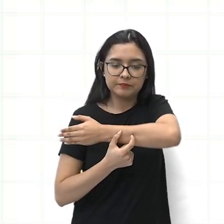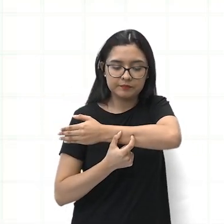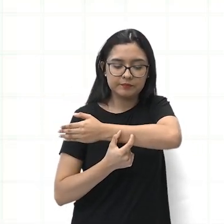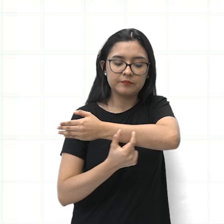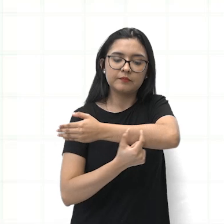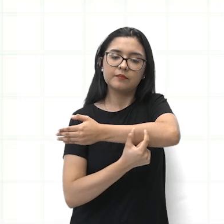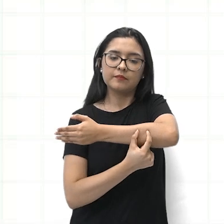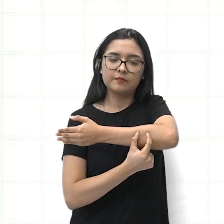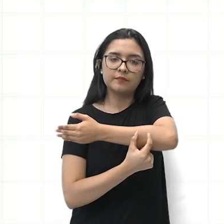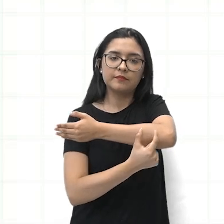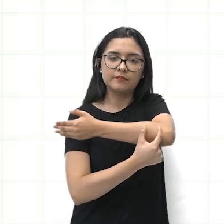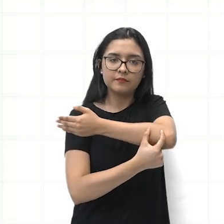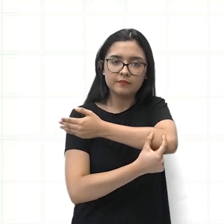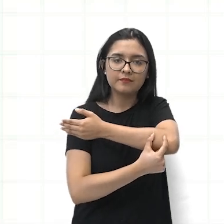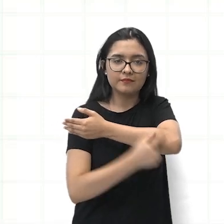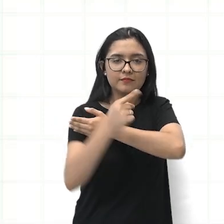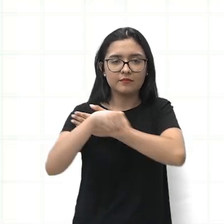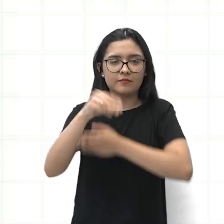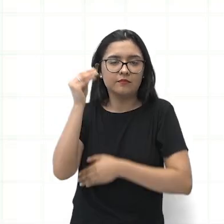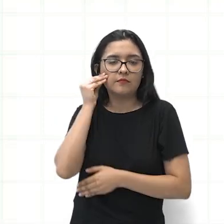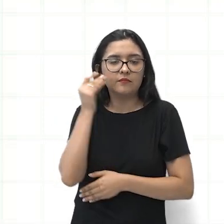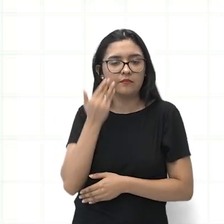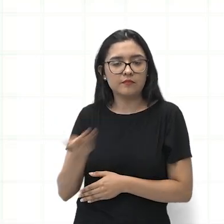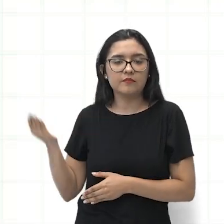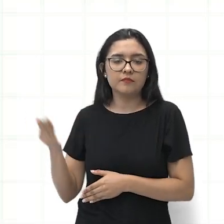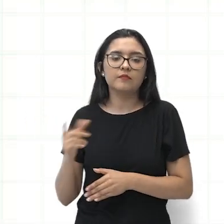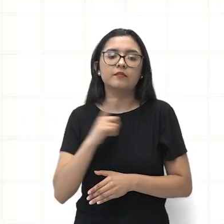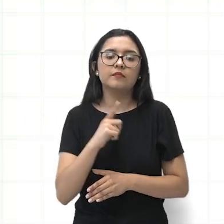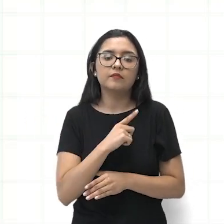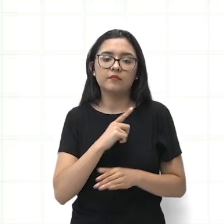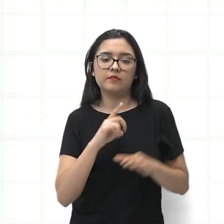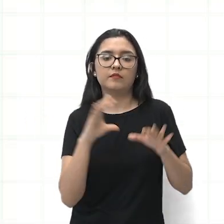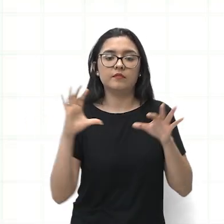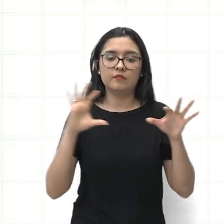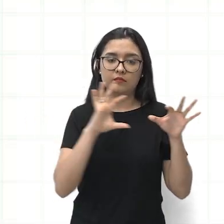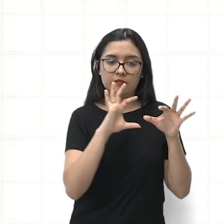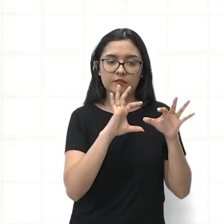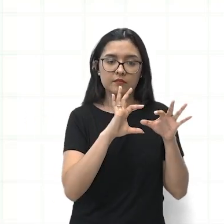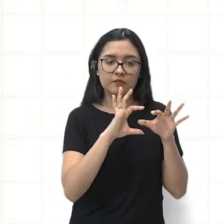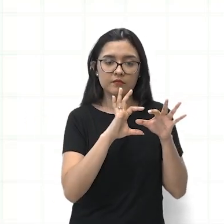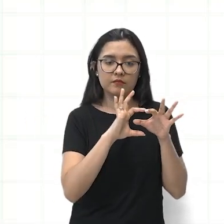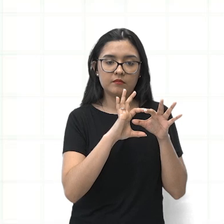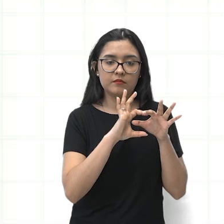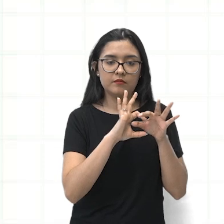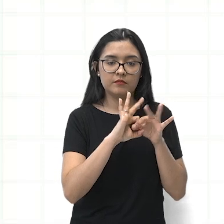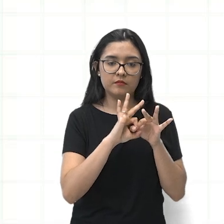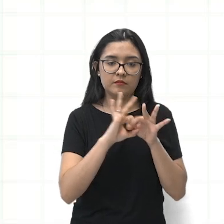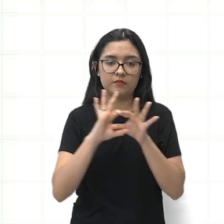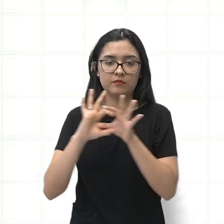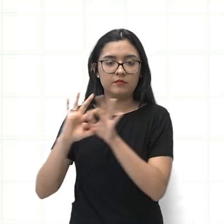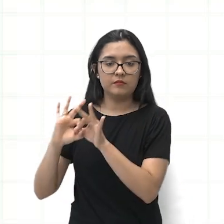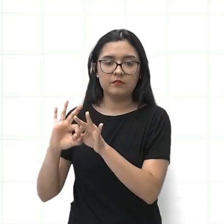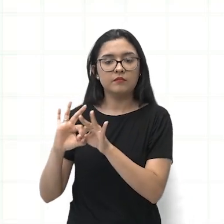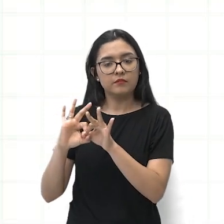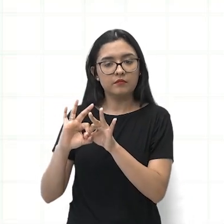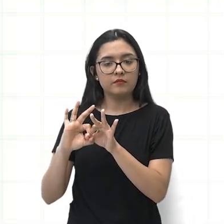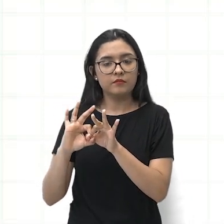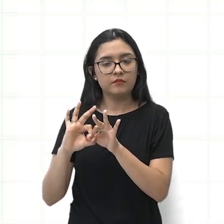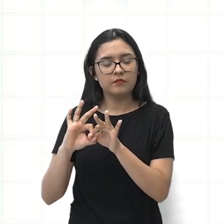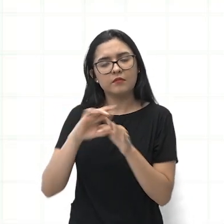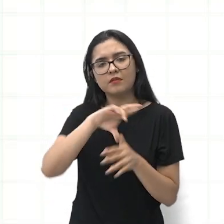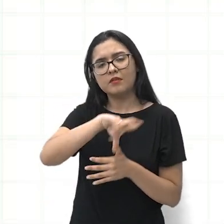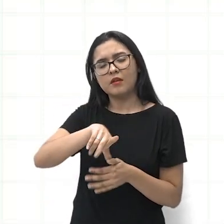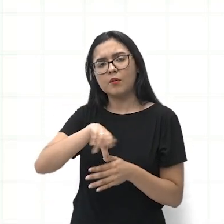vocês estão vendo aí na telinha. A conexão entre essas duas células de Schwann, que não é